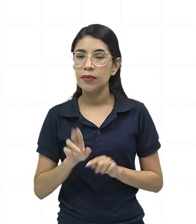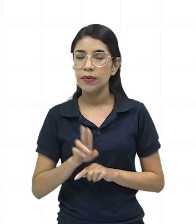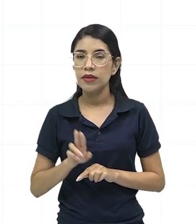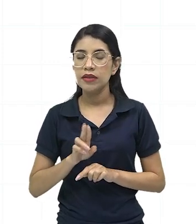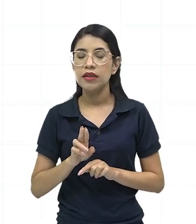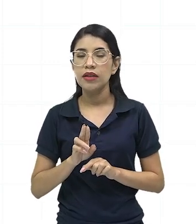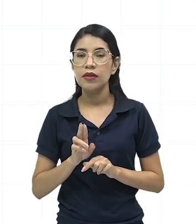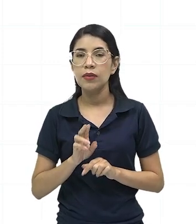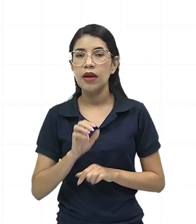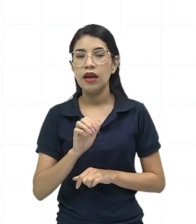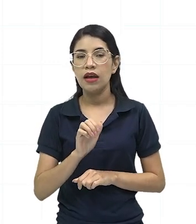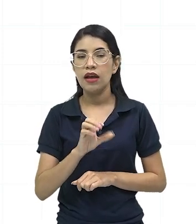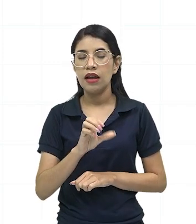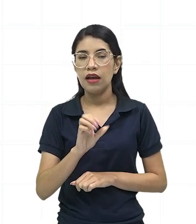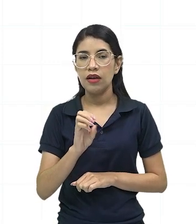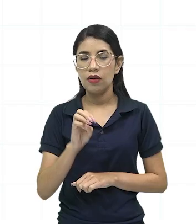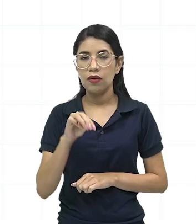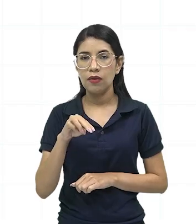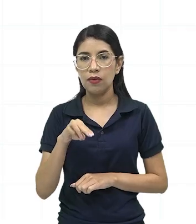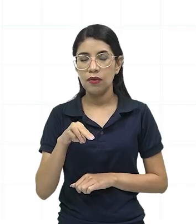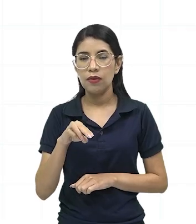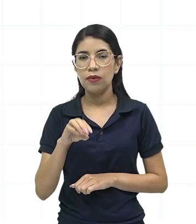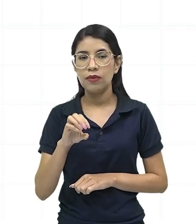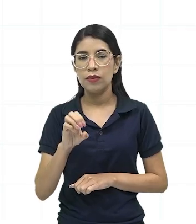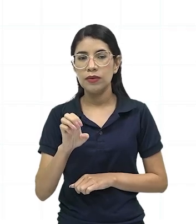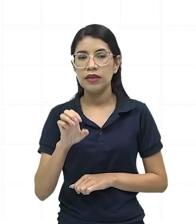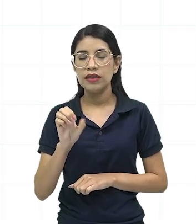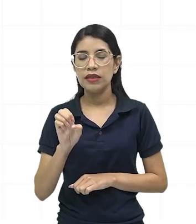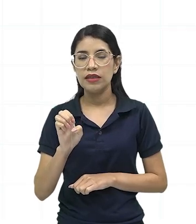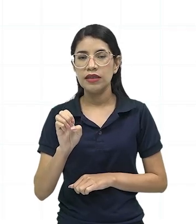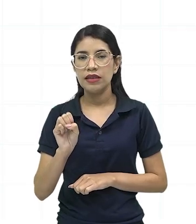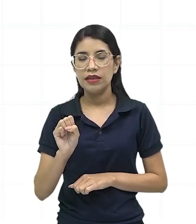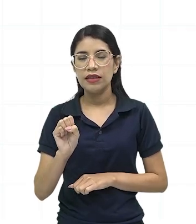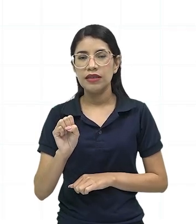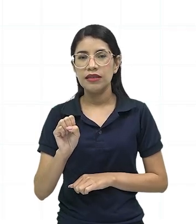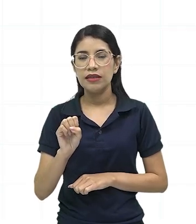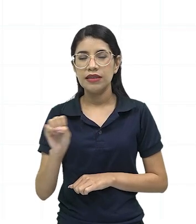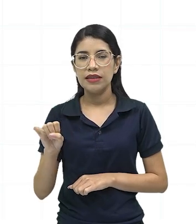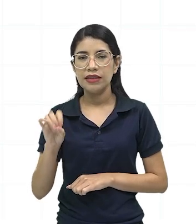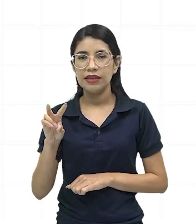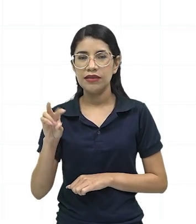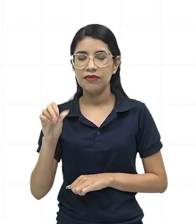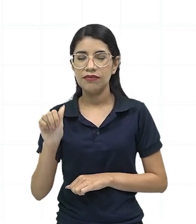conjunção subordinada adverbial concessiva. Lá na 4,